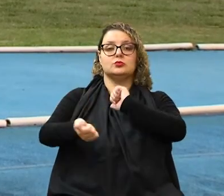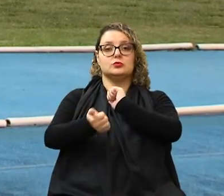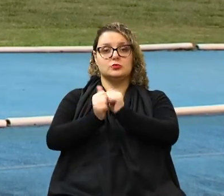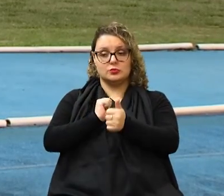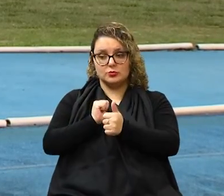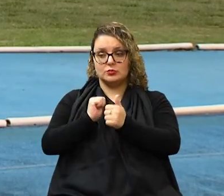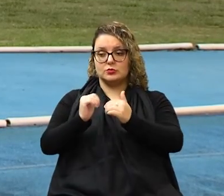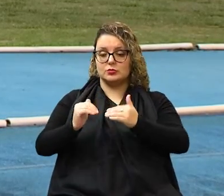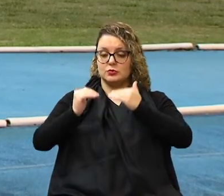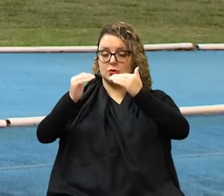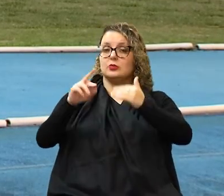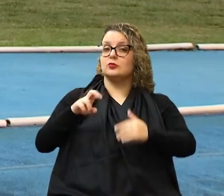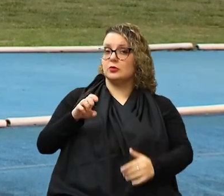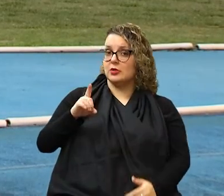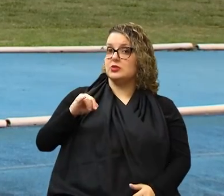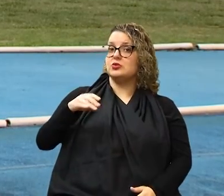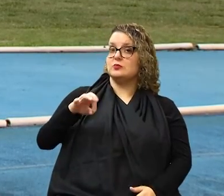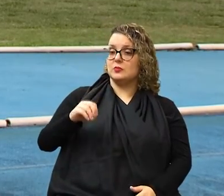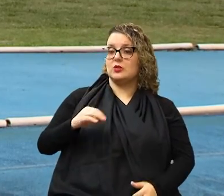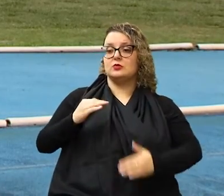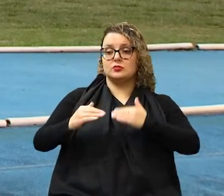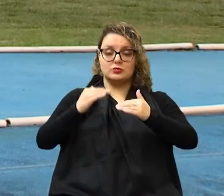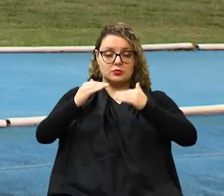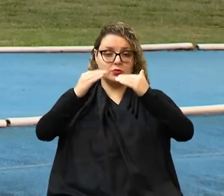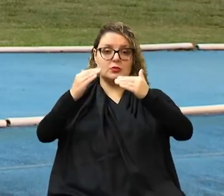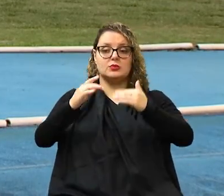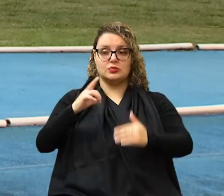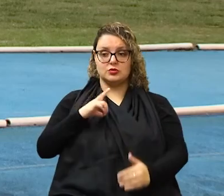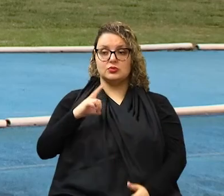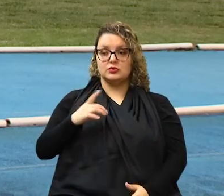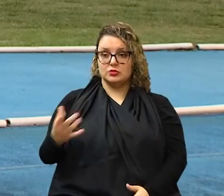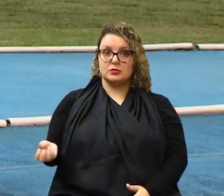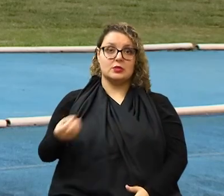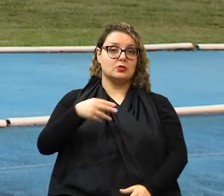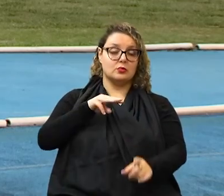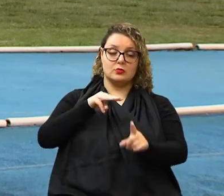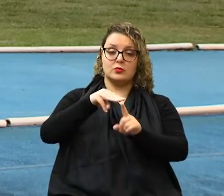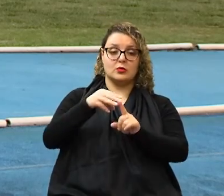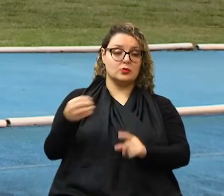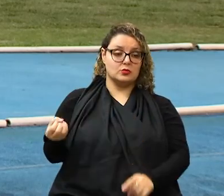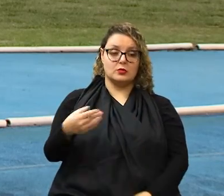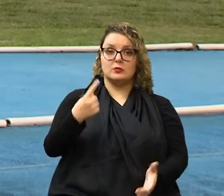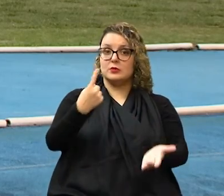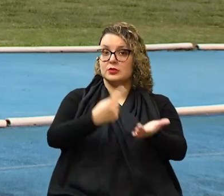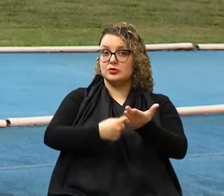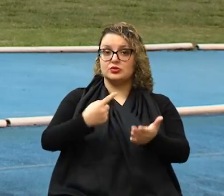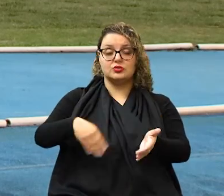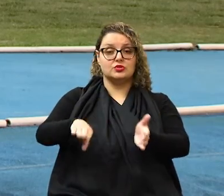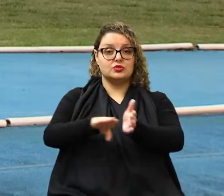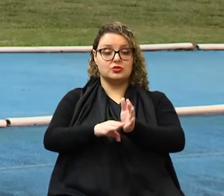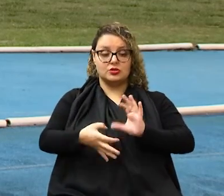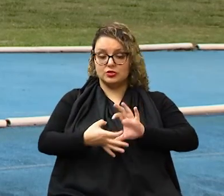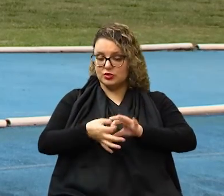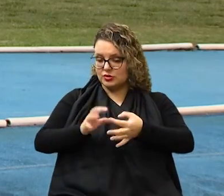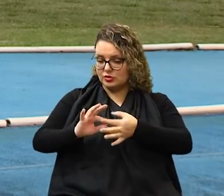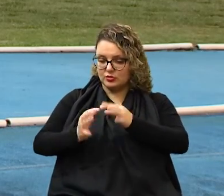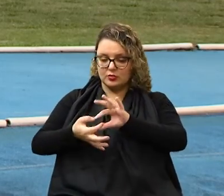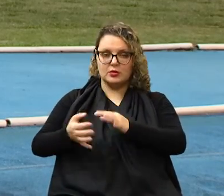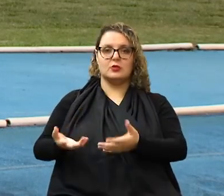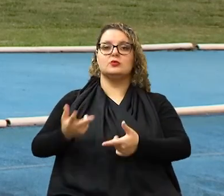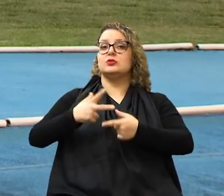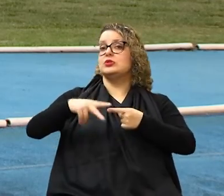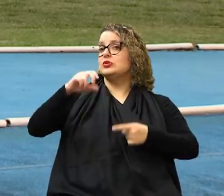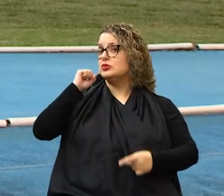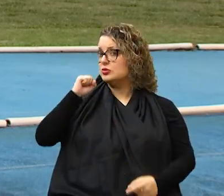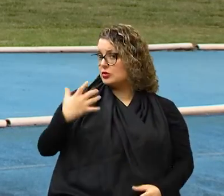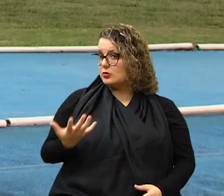crescer no esporte, de alto rendimento, de evoluir, de obter novas metas, novas marcas, de chegar nos Jogos Olímpicos,